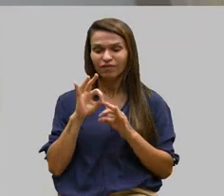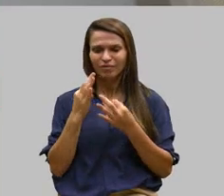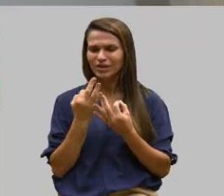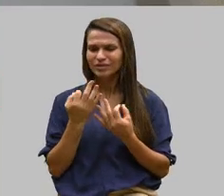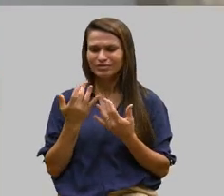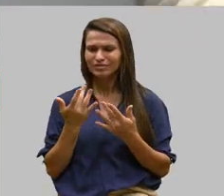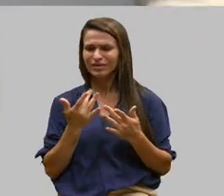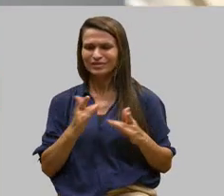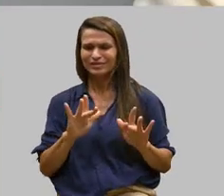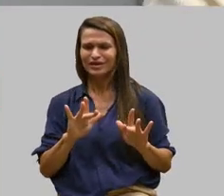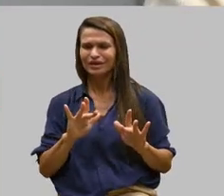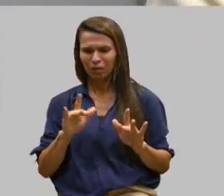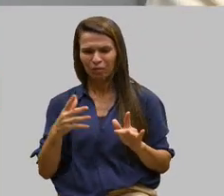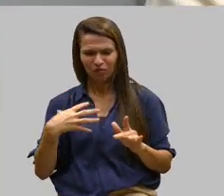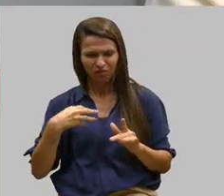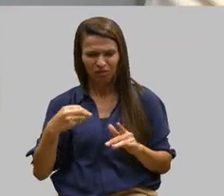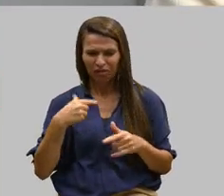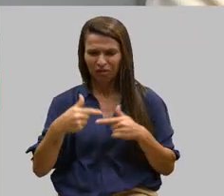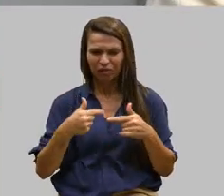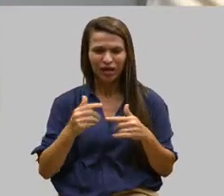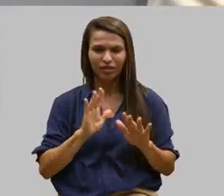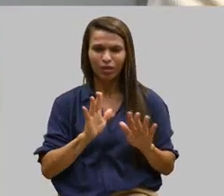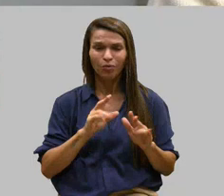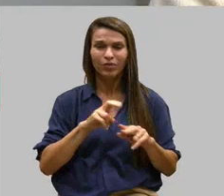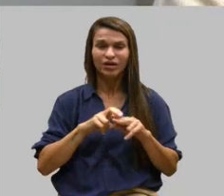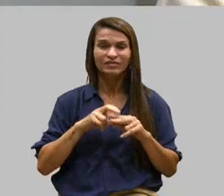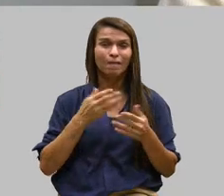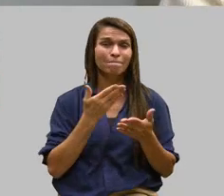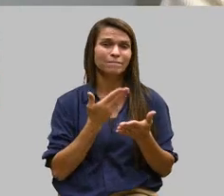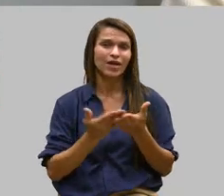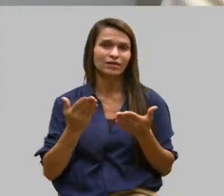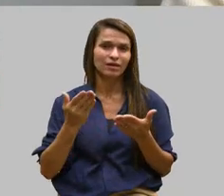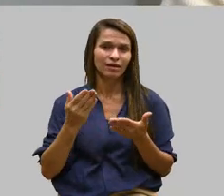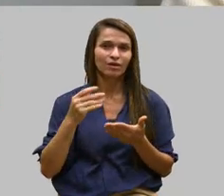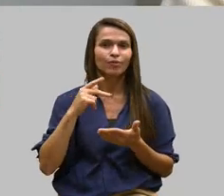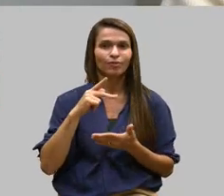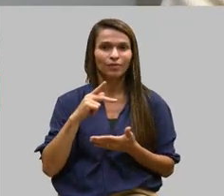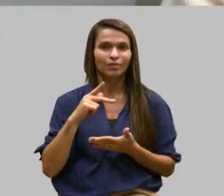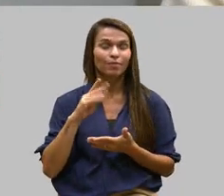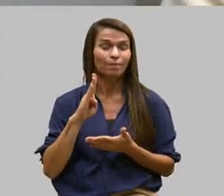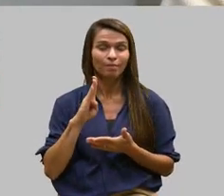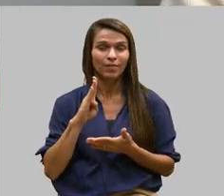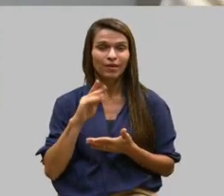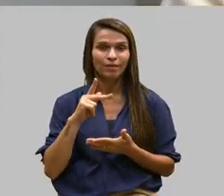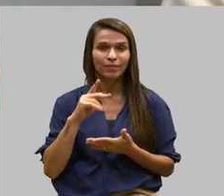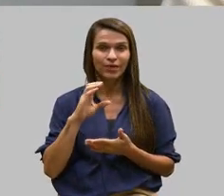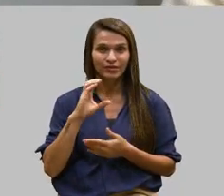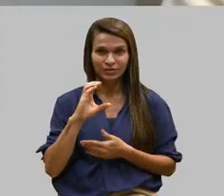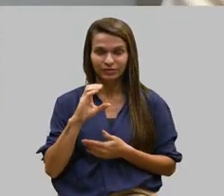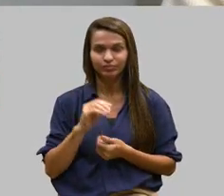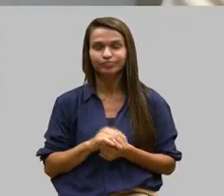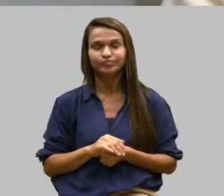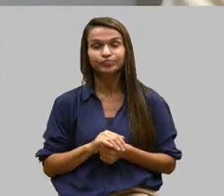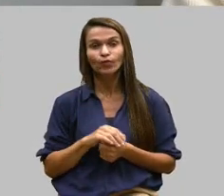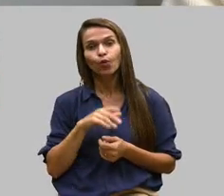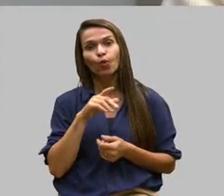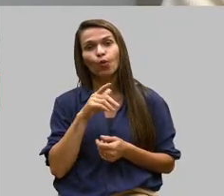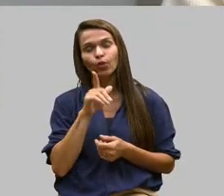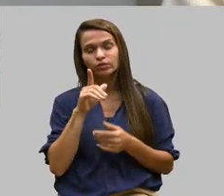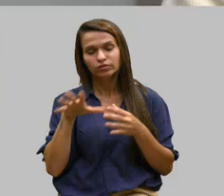tem medo de depois não ter direito a voltar a isso a outra coisa que eu queria colocar também